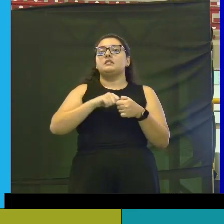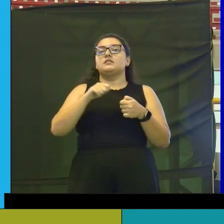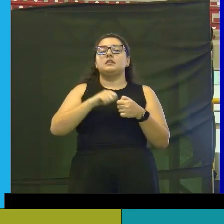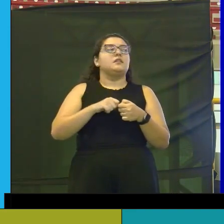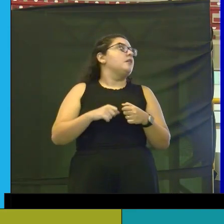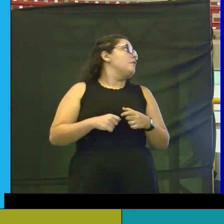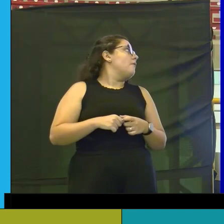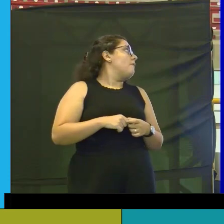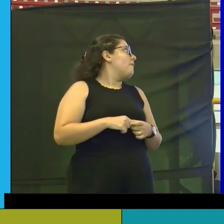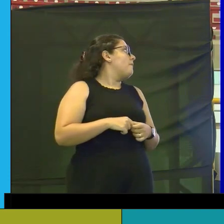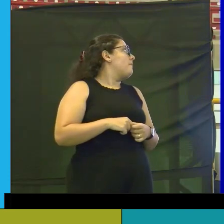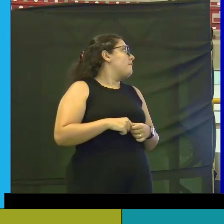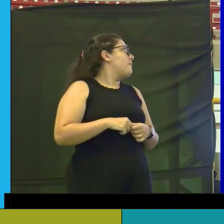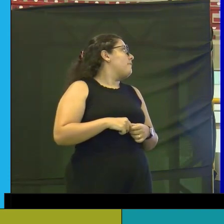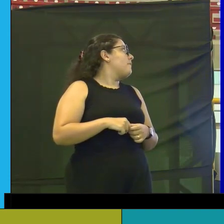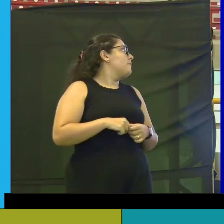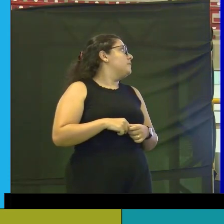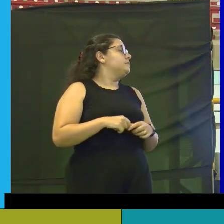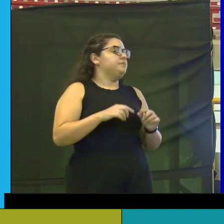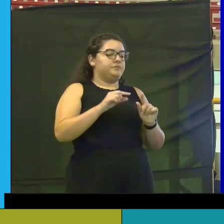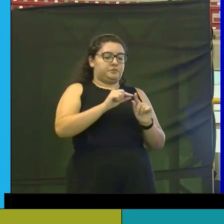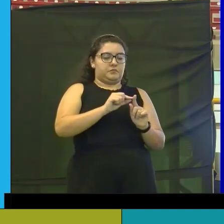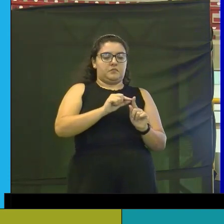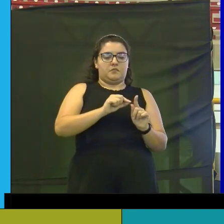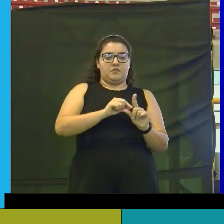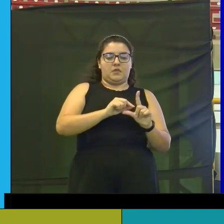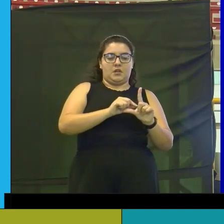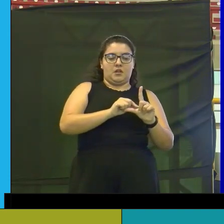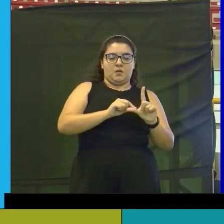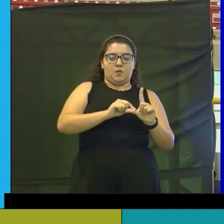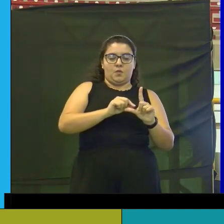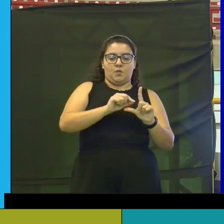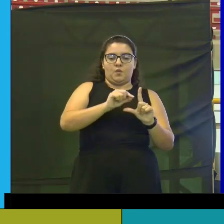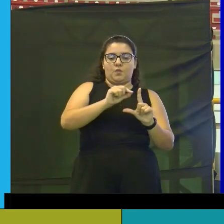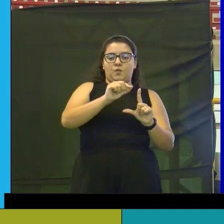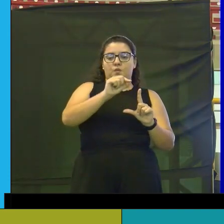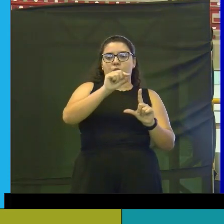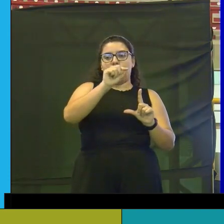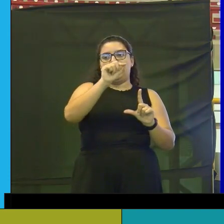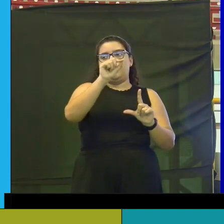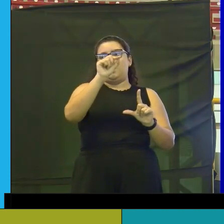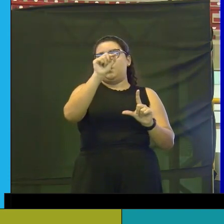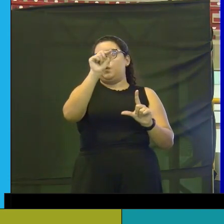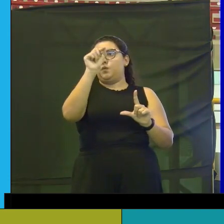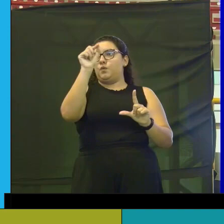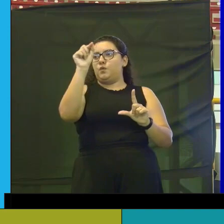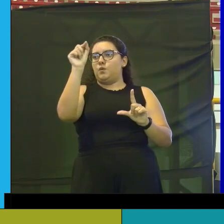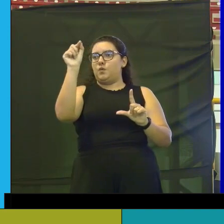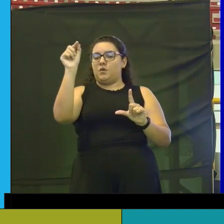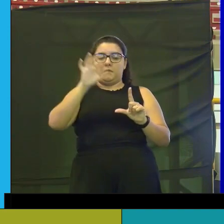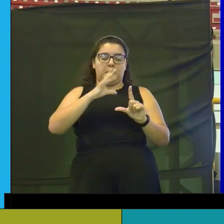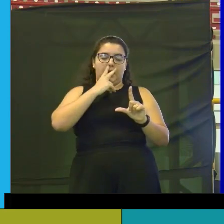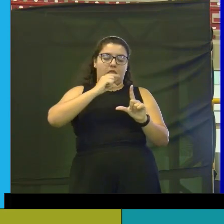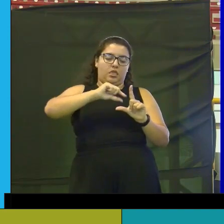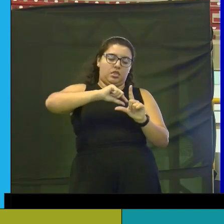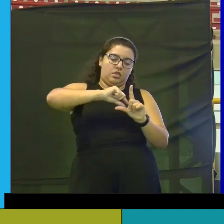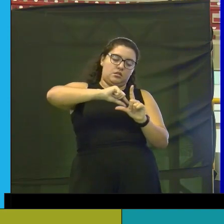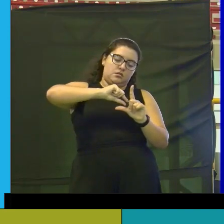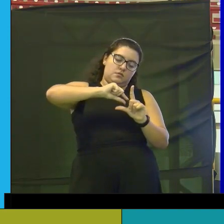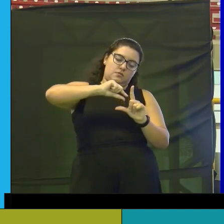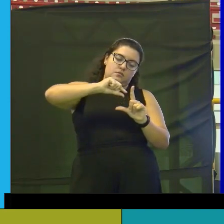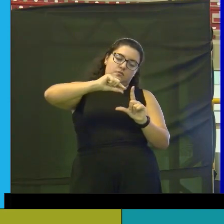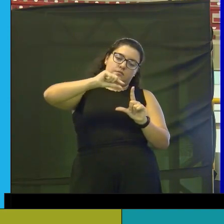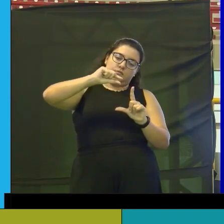tangente até o vértice, o que é que você iria perceber? Que à medida que você vai seguindo na parábola,